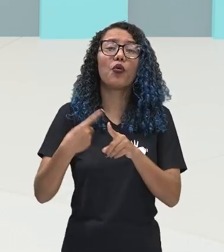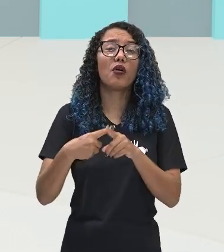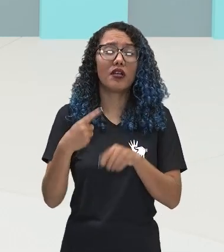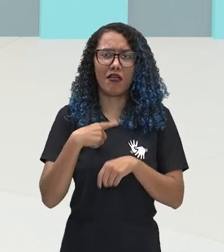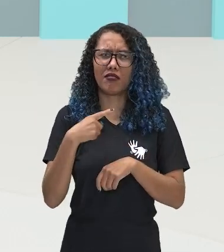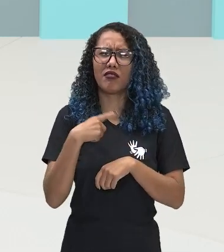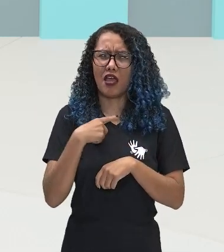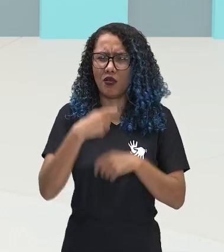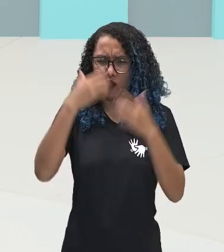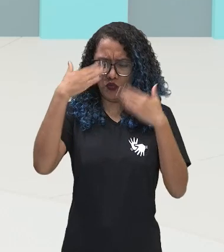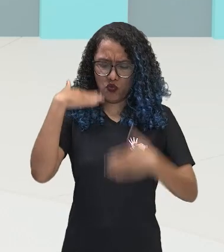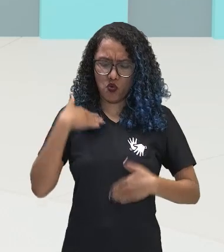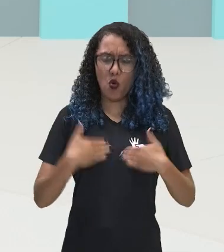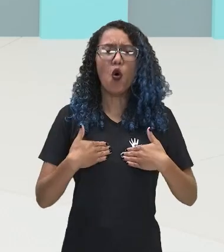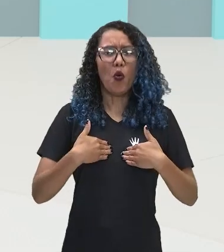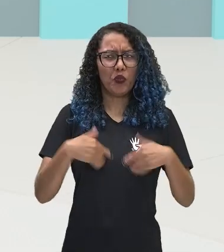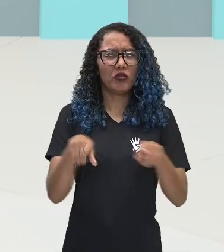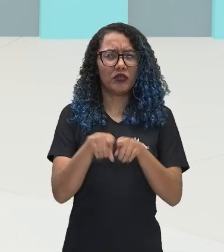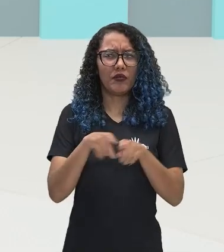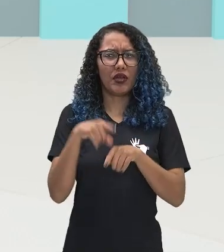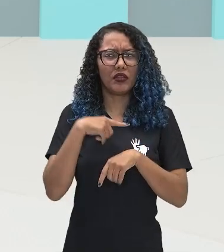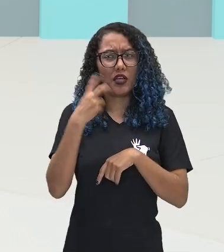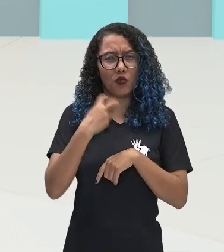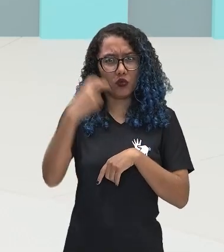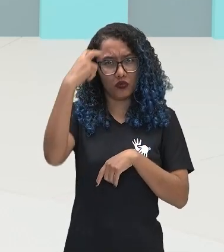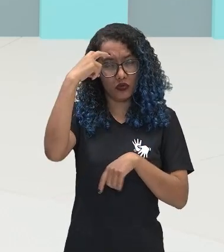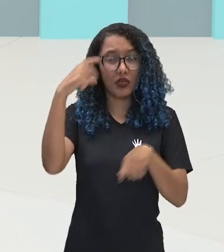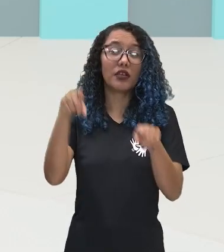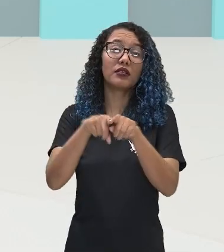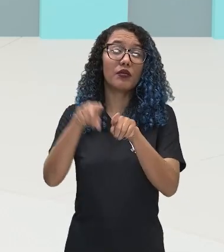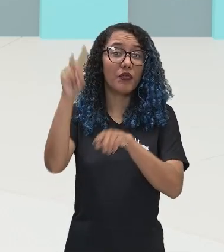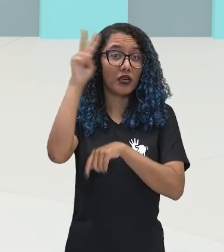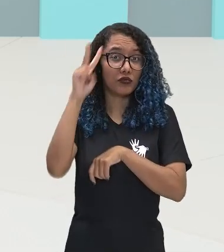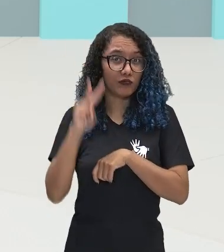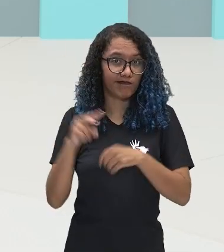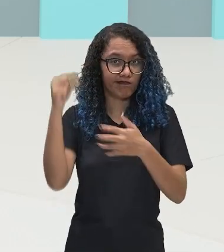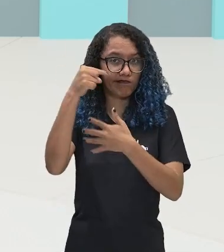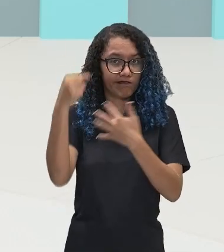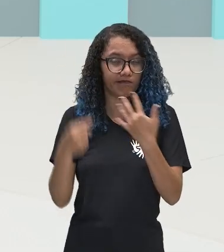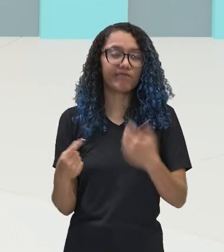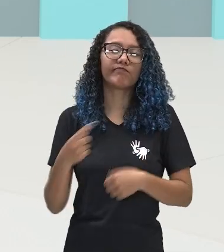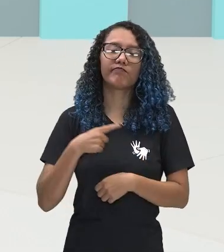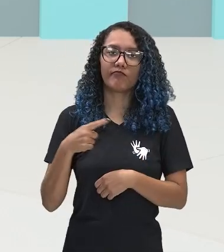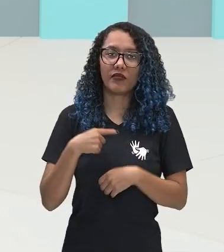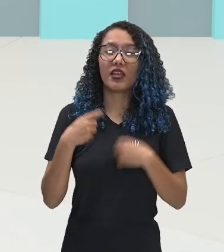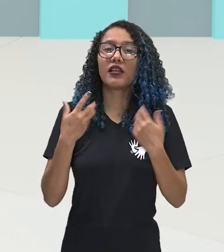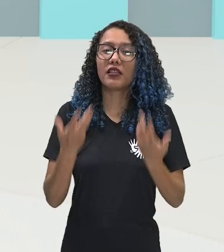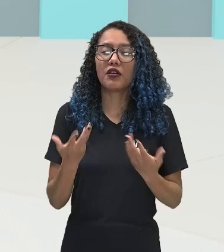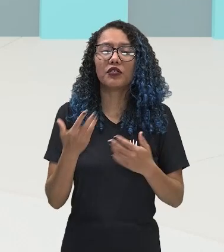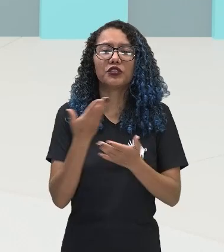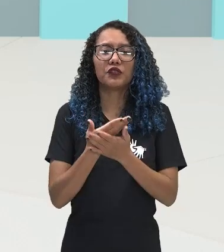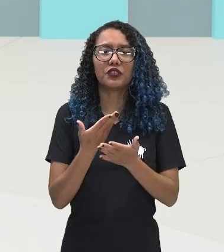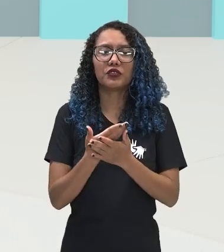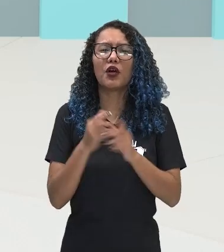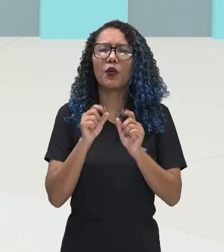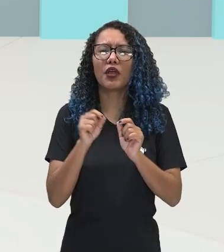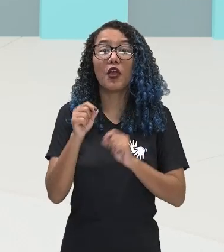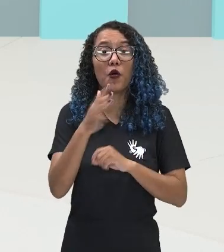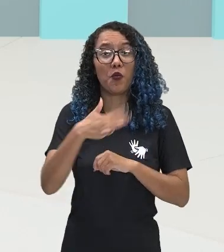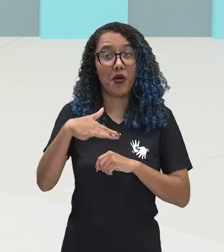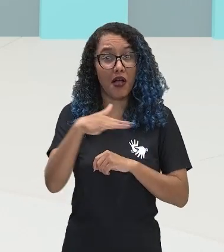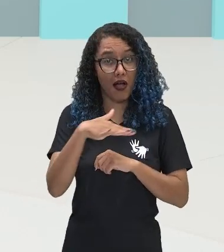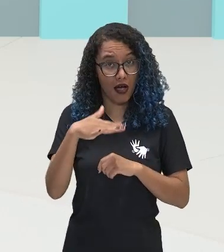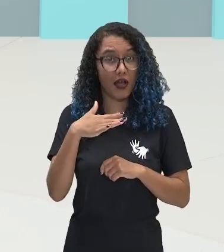cultura e por aspectos históricos e nada melhor então do que a gente falar sobre uma parte